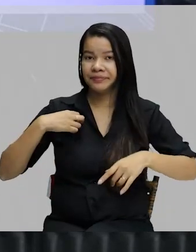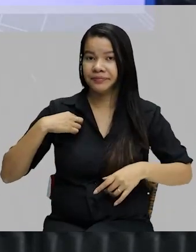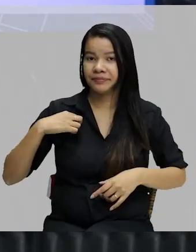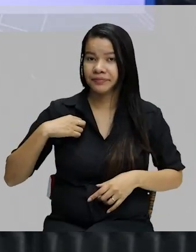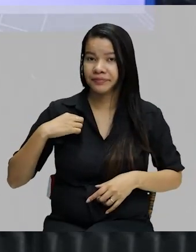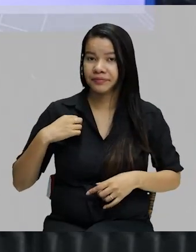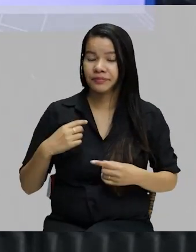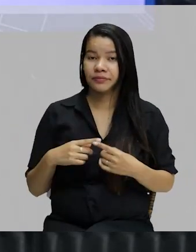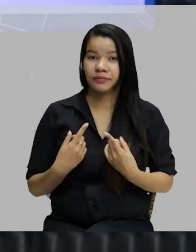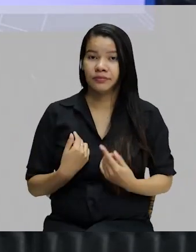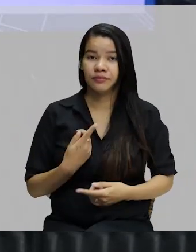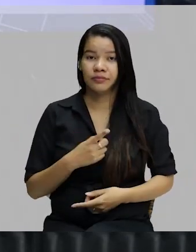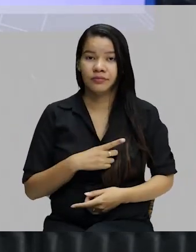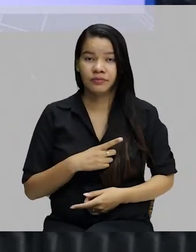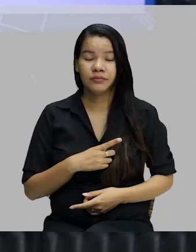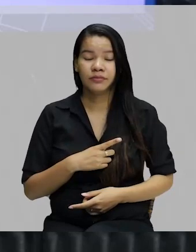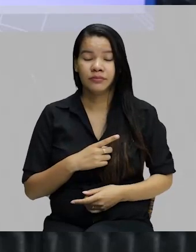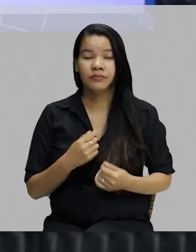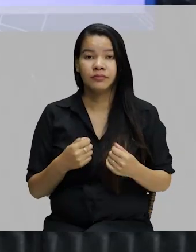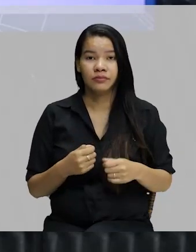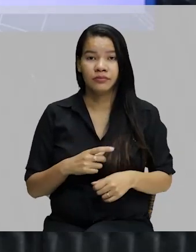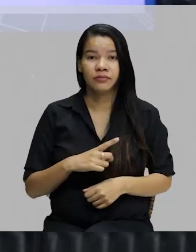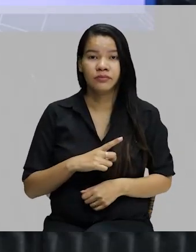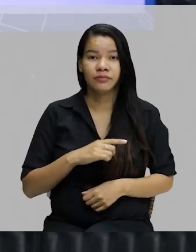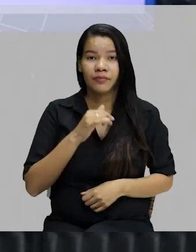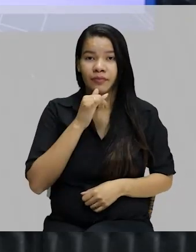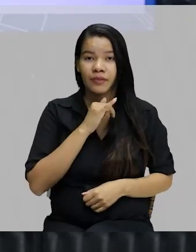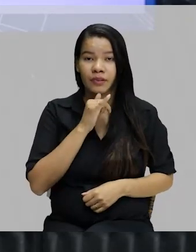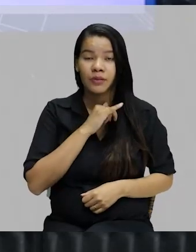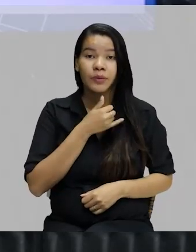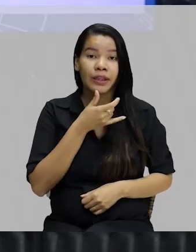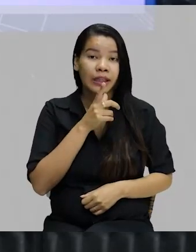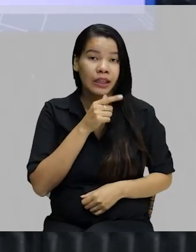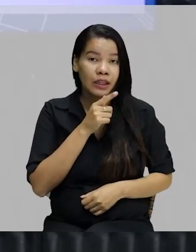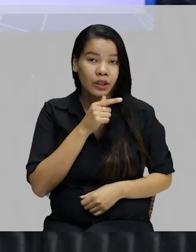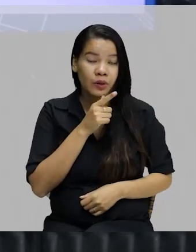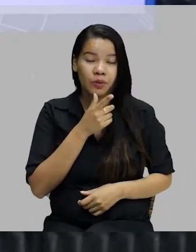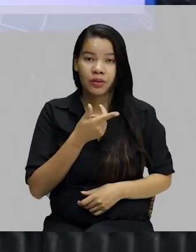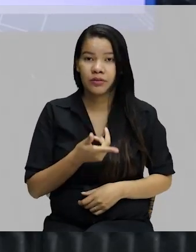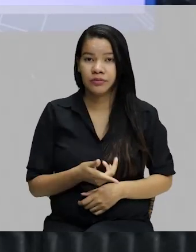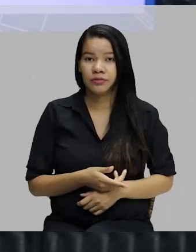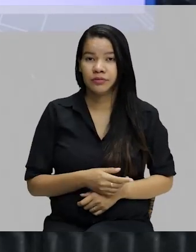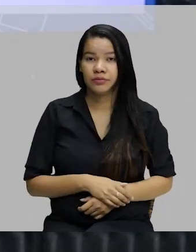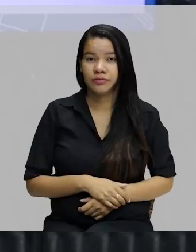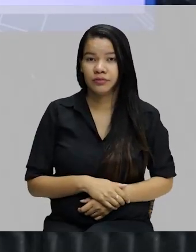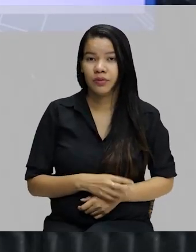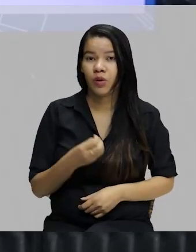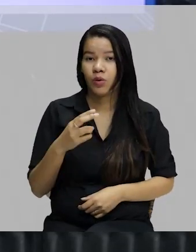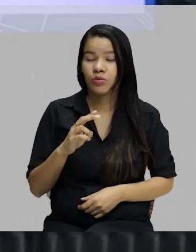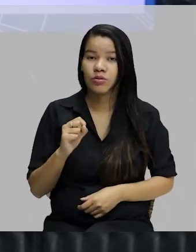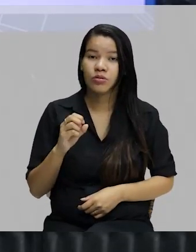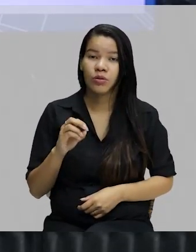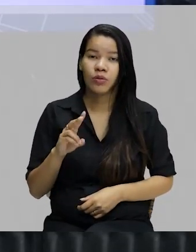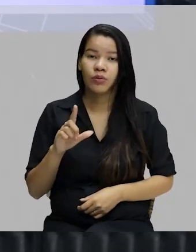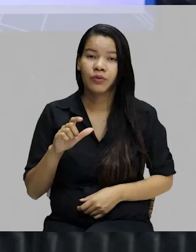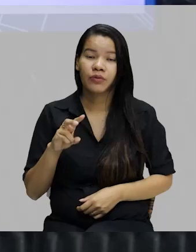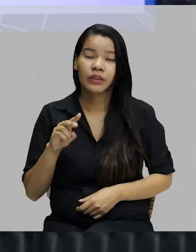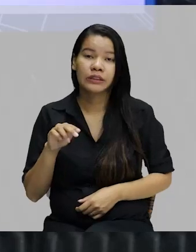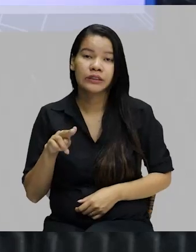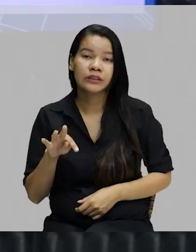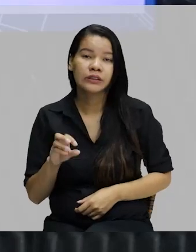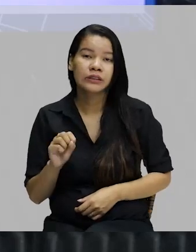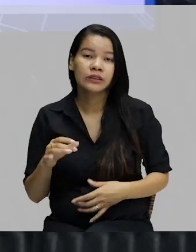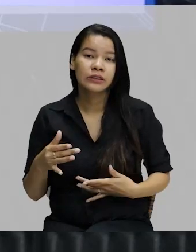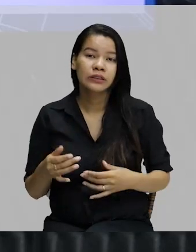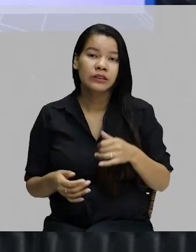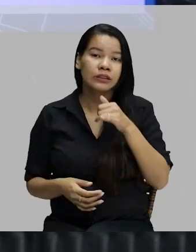também podemos ter líquido, né, como a água de resfriamento ou os solventes que contêm substâncias radioativas.